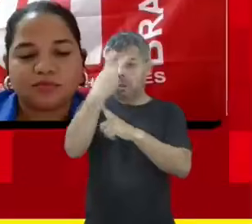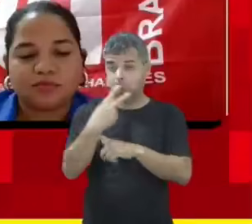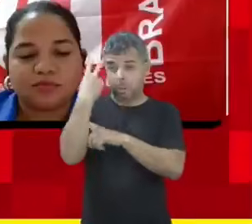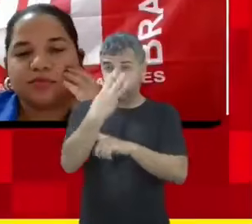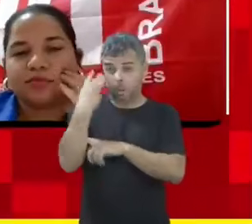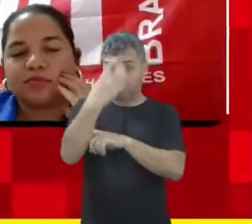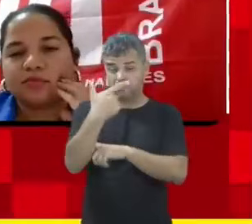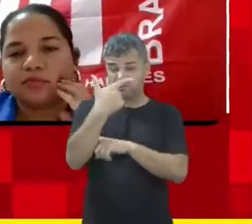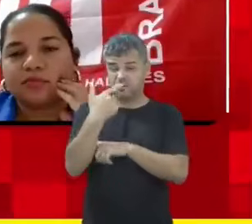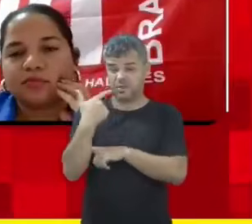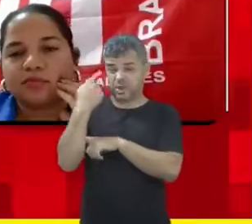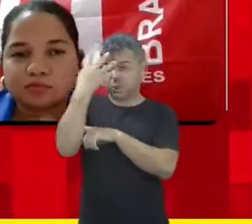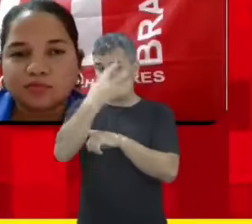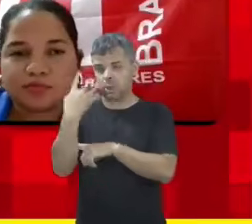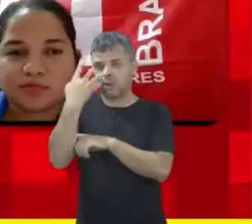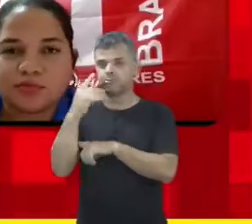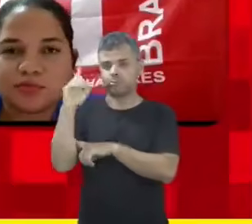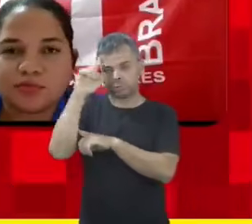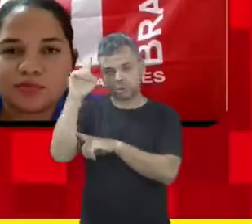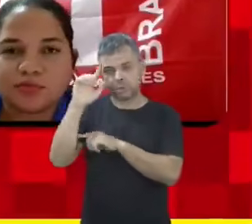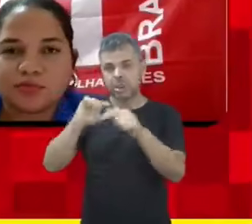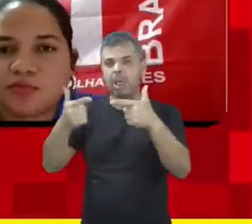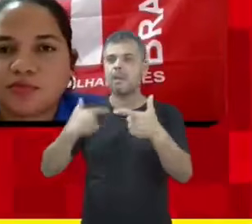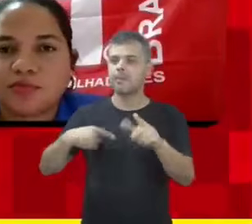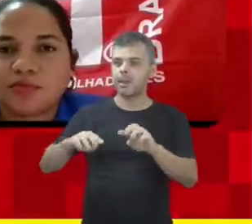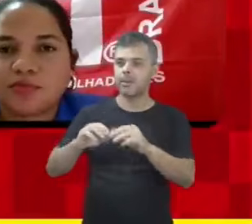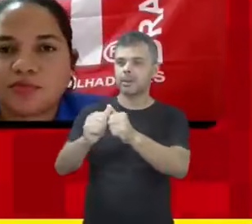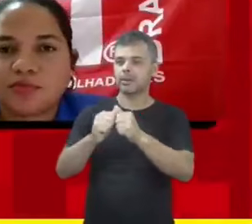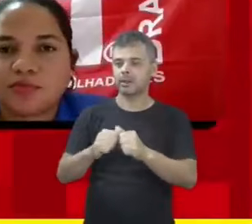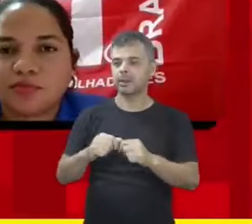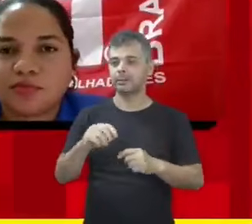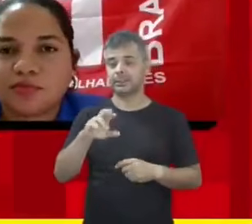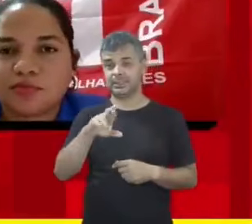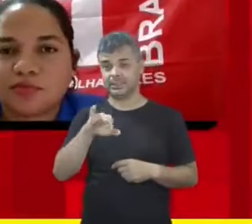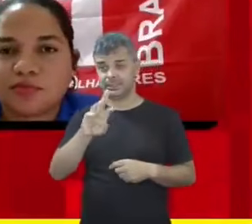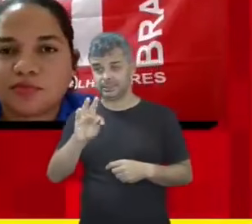né? Sim, exatamente. Muitos cases de sucesso, né, Cris?